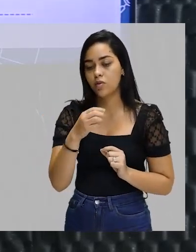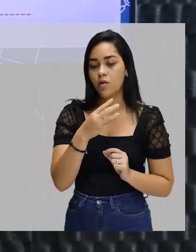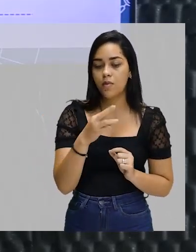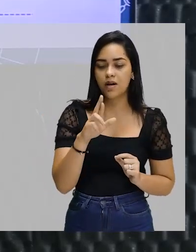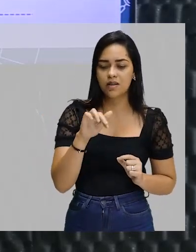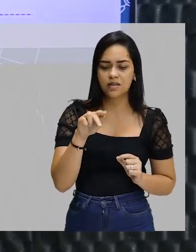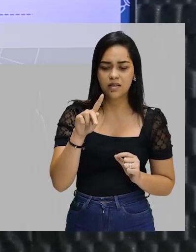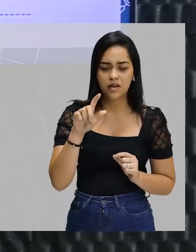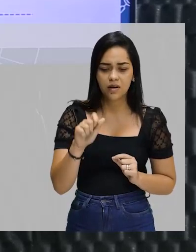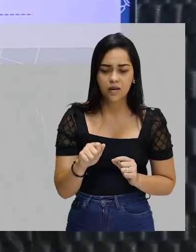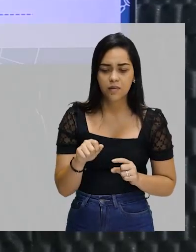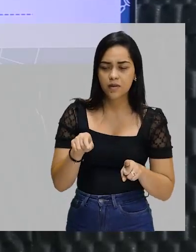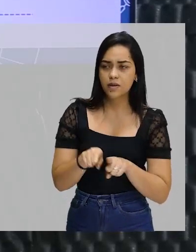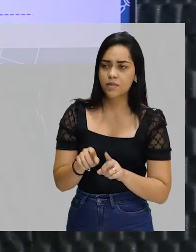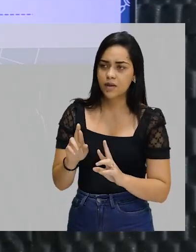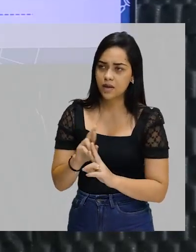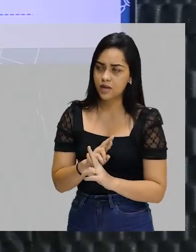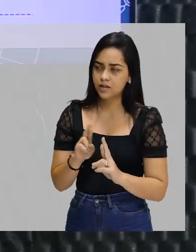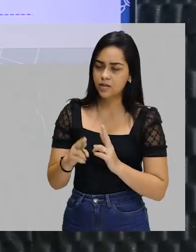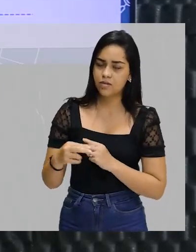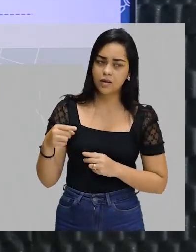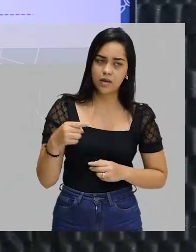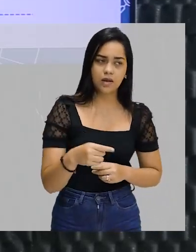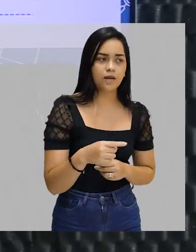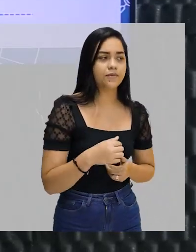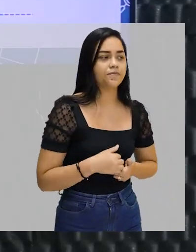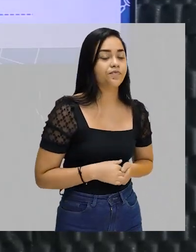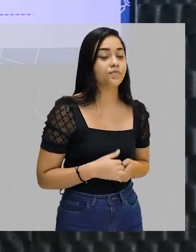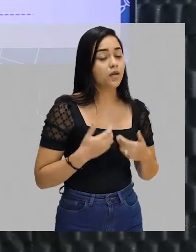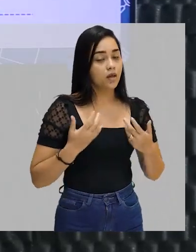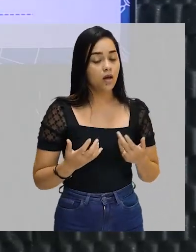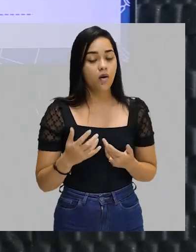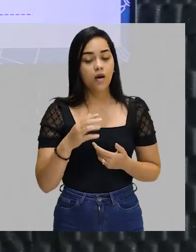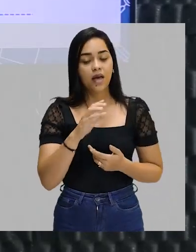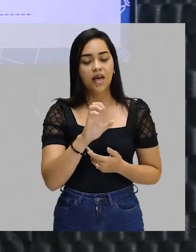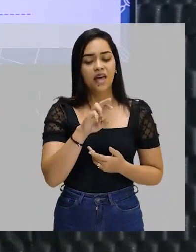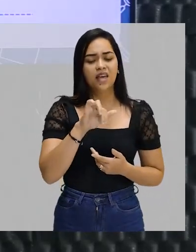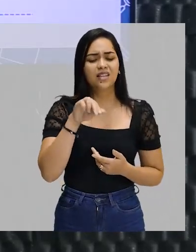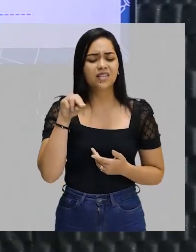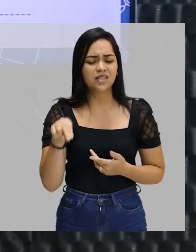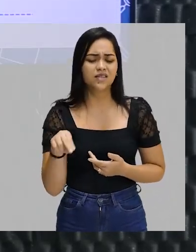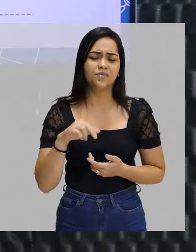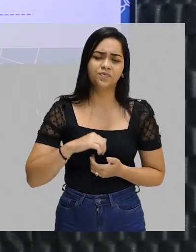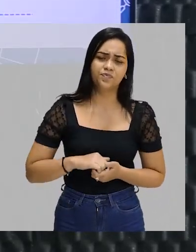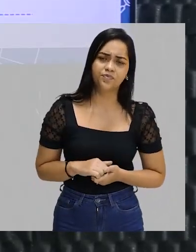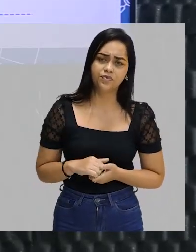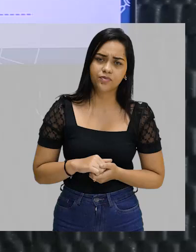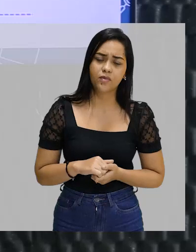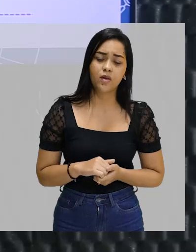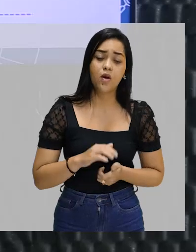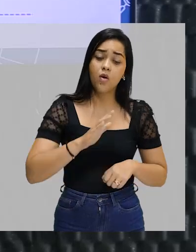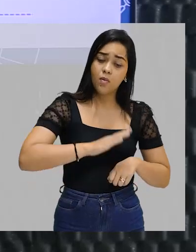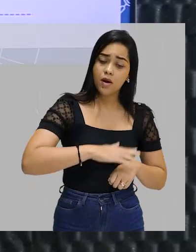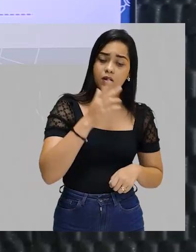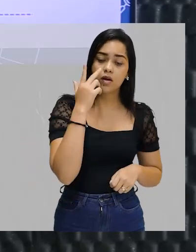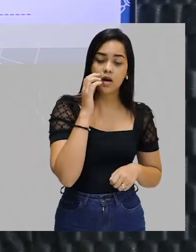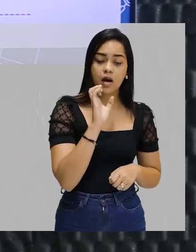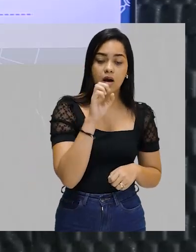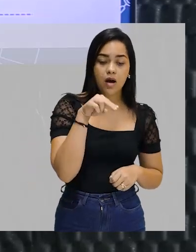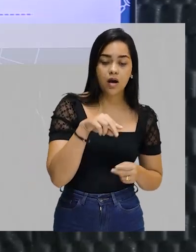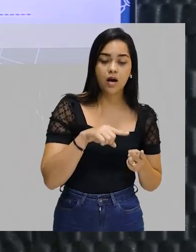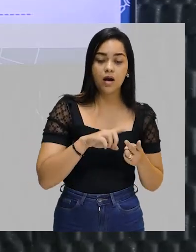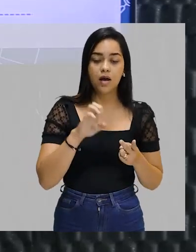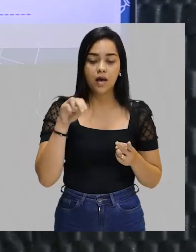tripla ligação naquela cadeia, enim, tudo bem? Turma, os mais comuns,